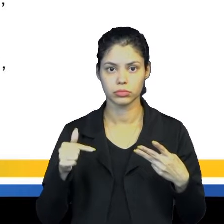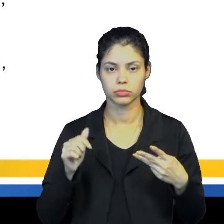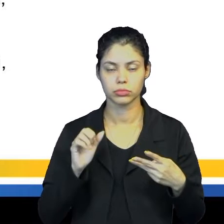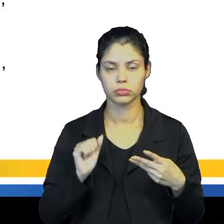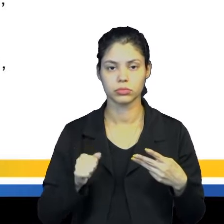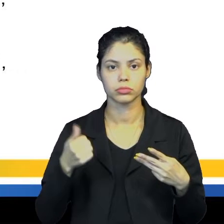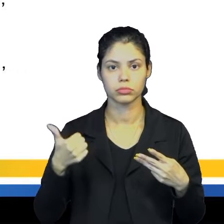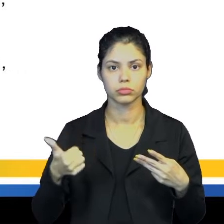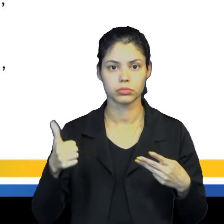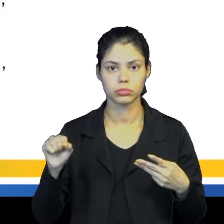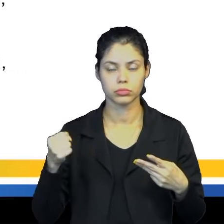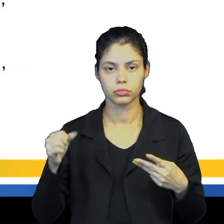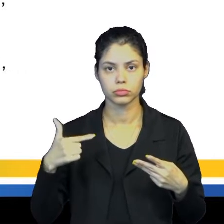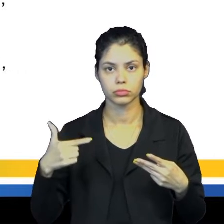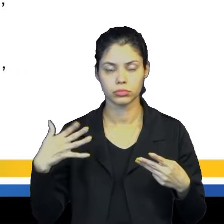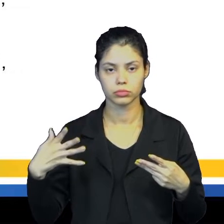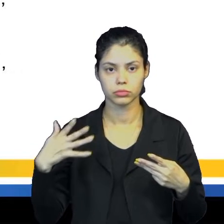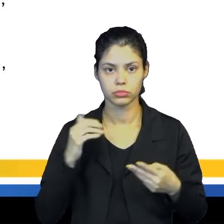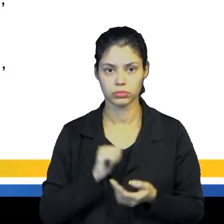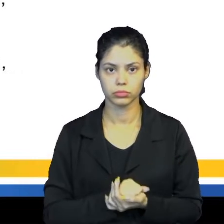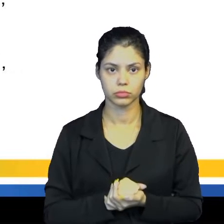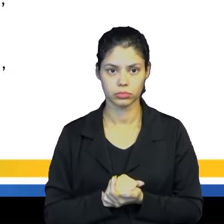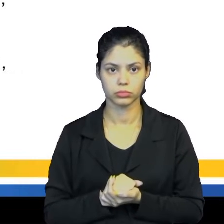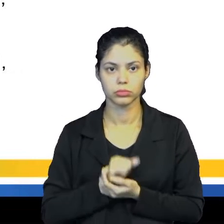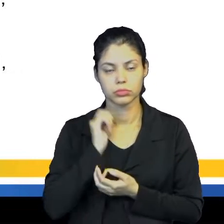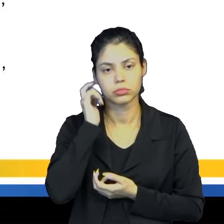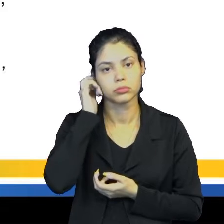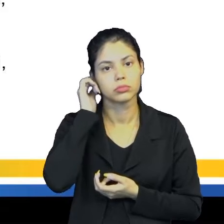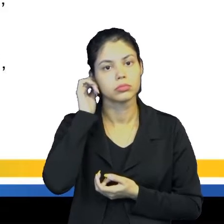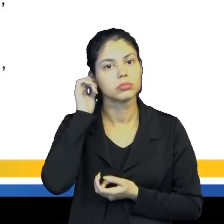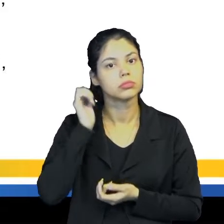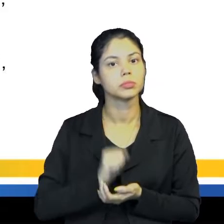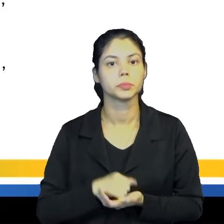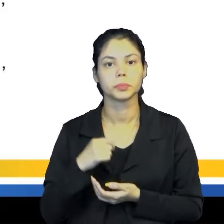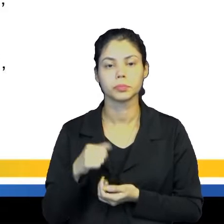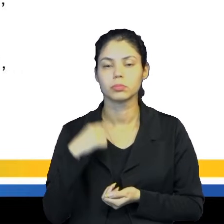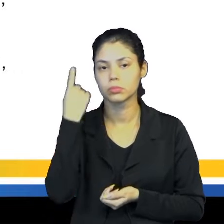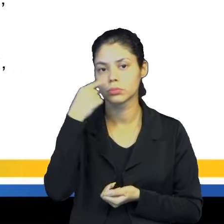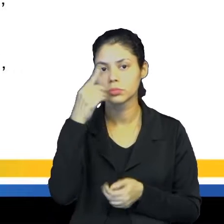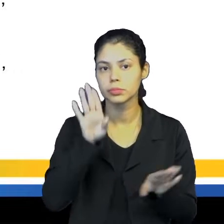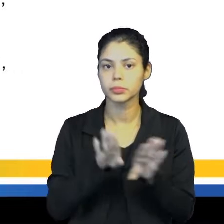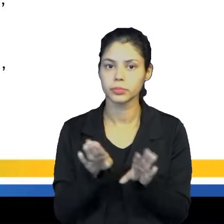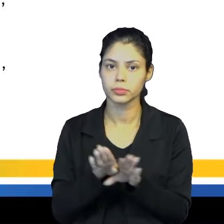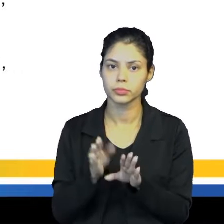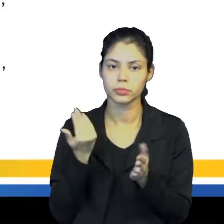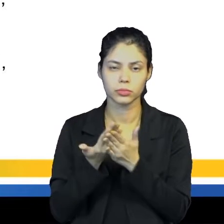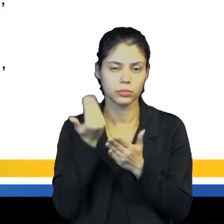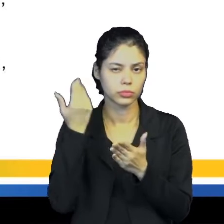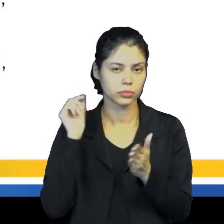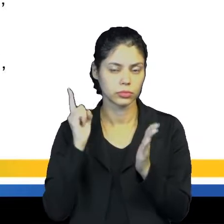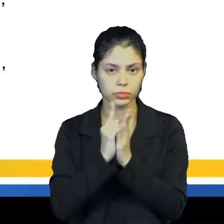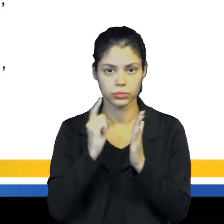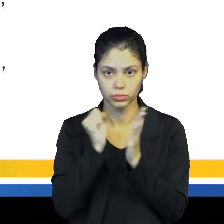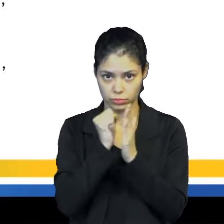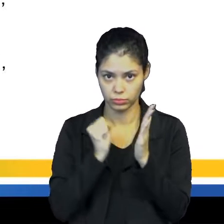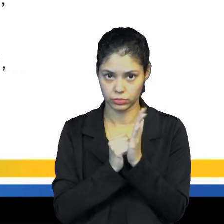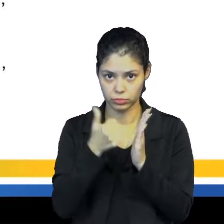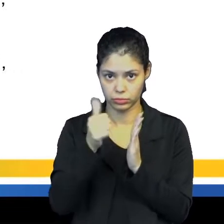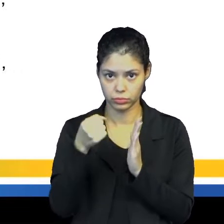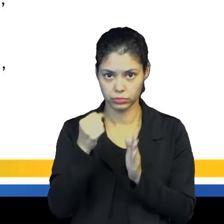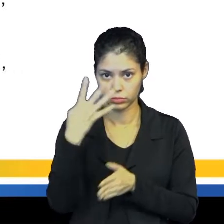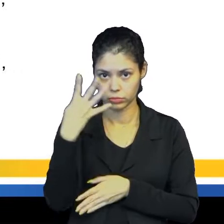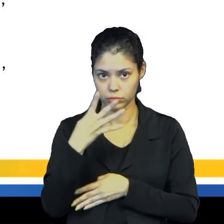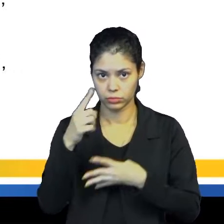vitoriosas, né, de 1817 a 1824. O Império Colonial Espanhol, desde o século XVIII, estava dividido em